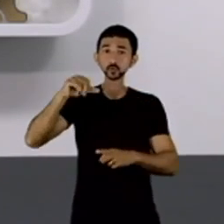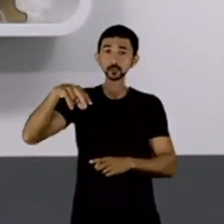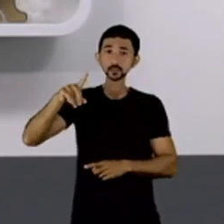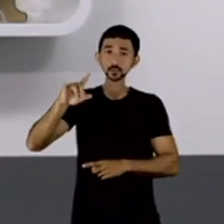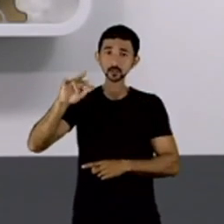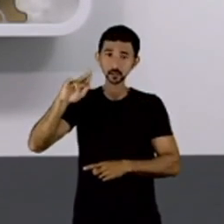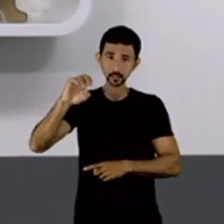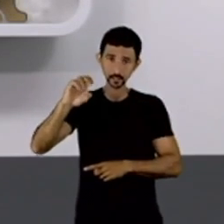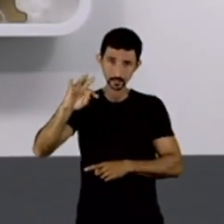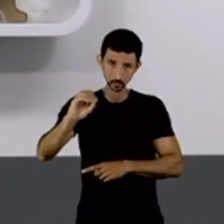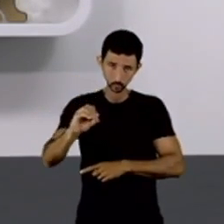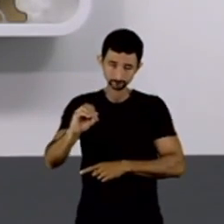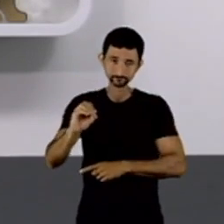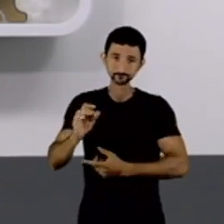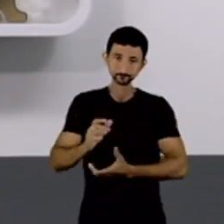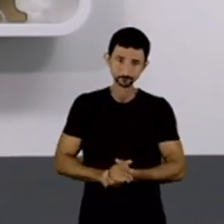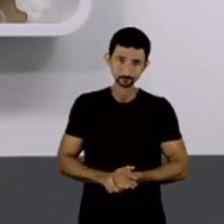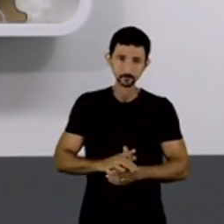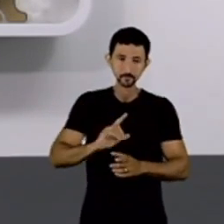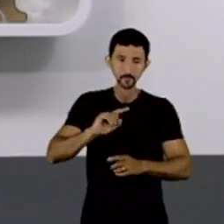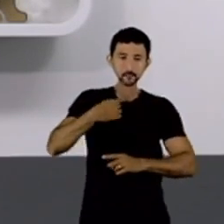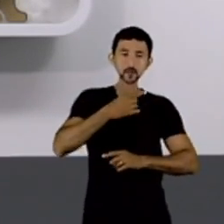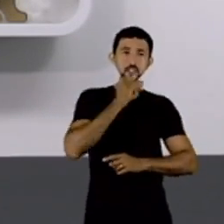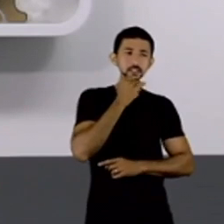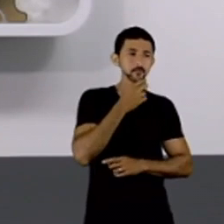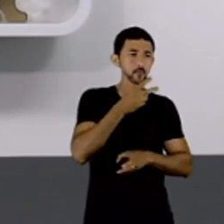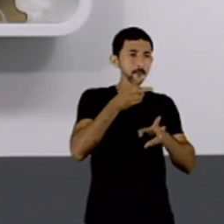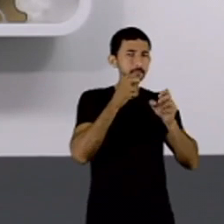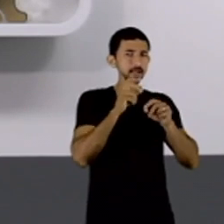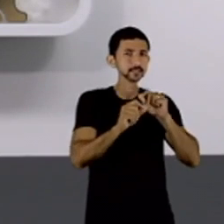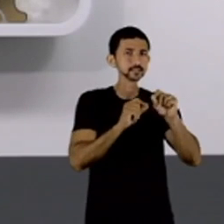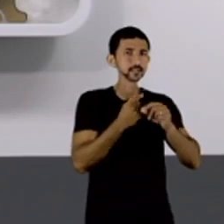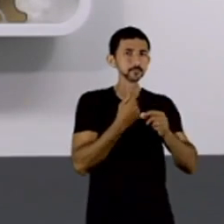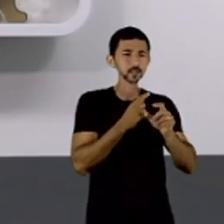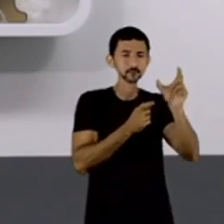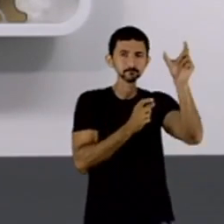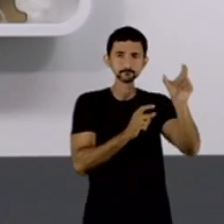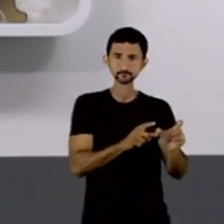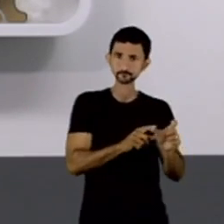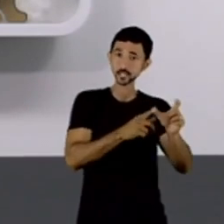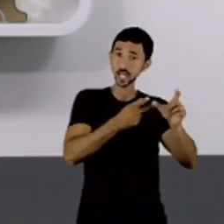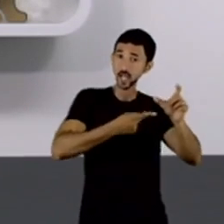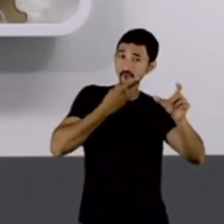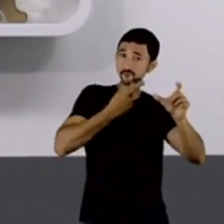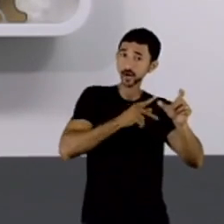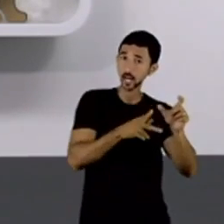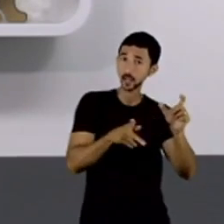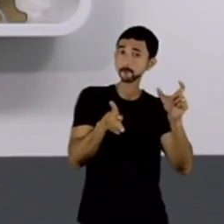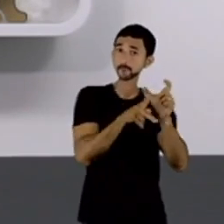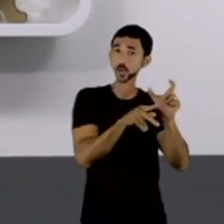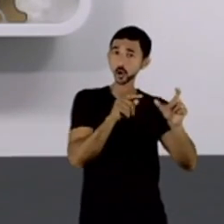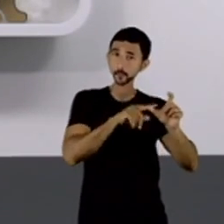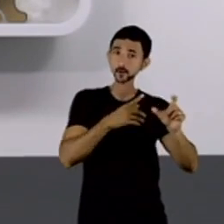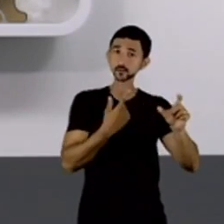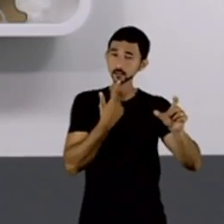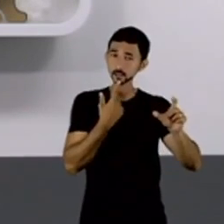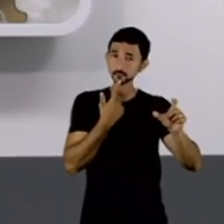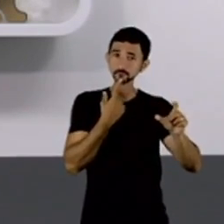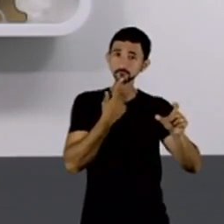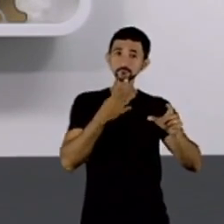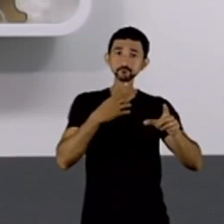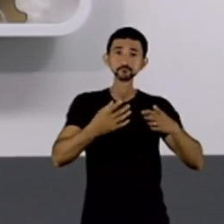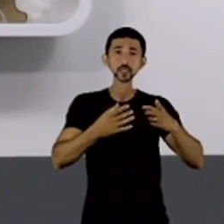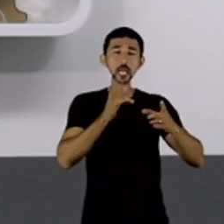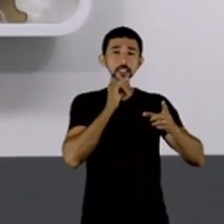indireto. Quando você, por outro lado, observa que o personagem fala por ele mesmo, você tem, então,